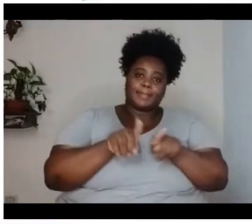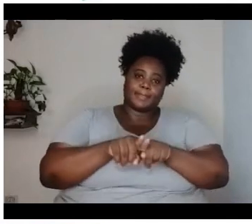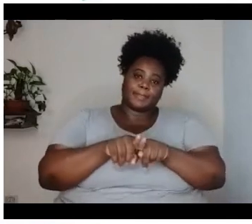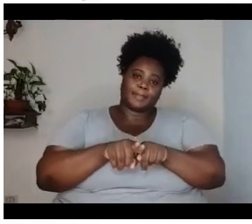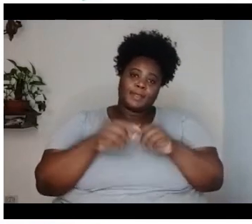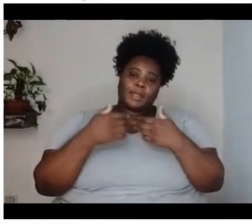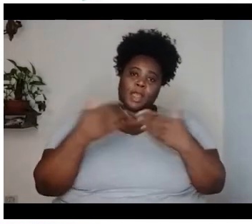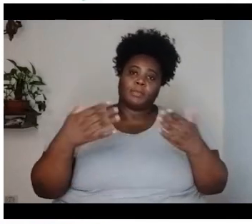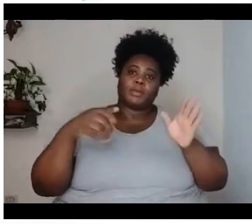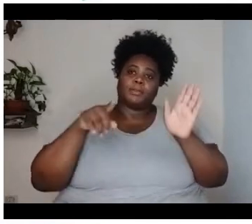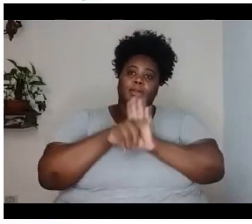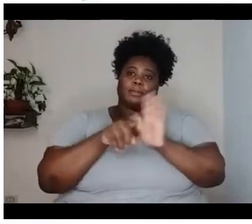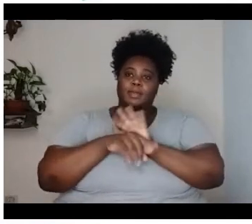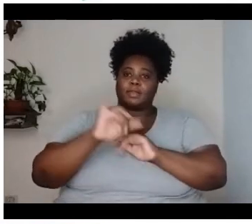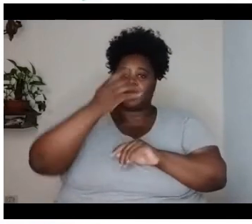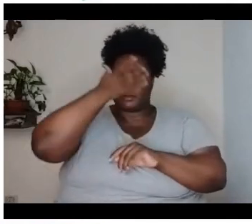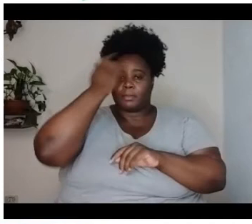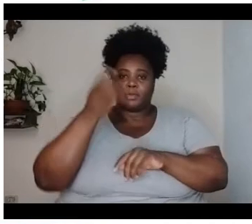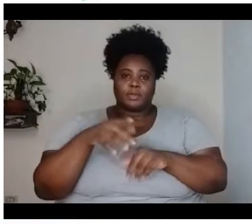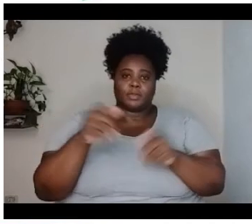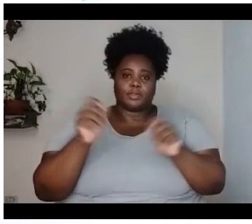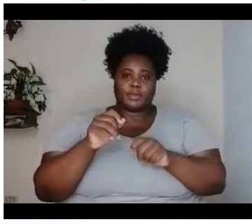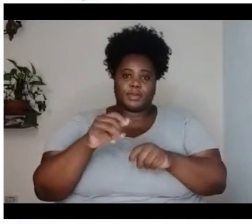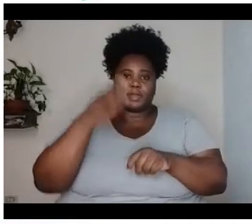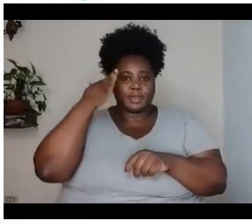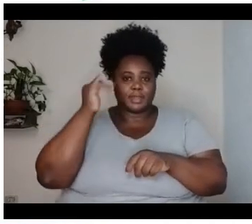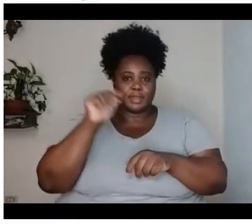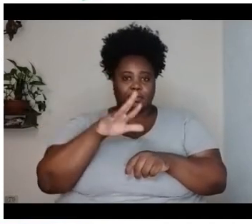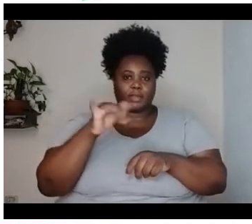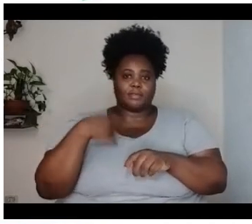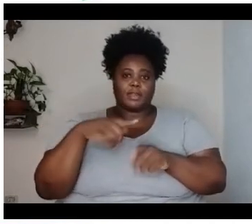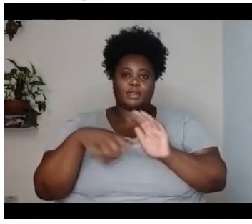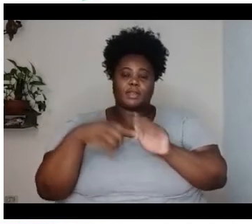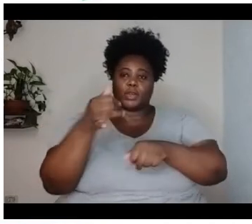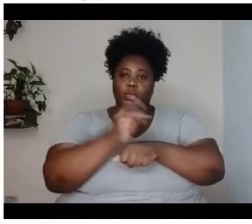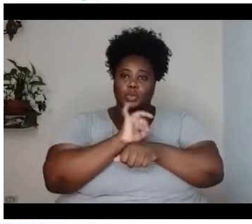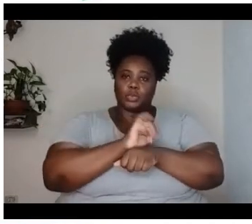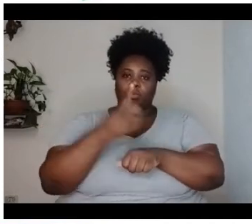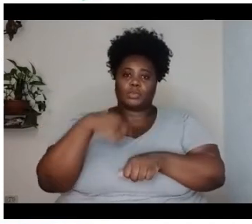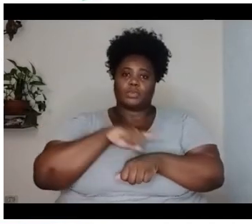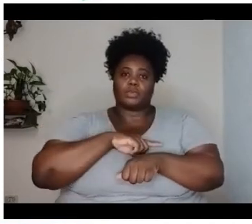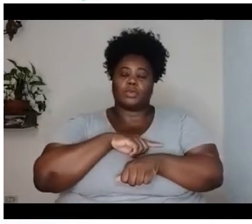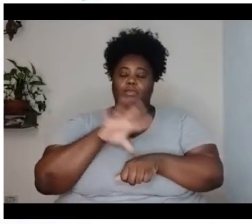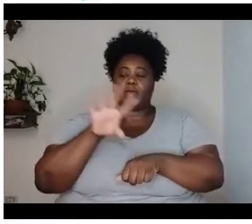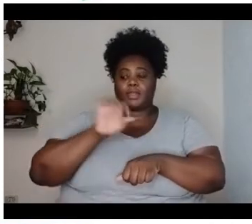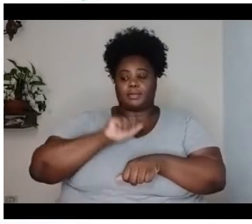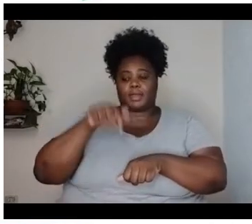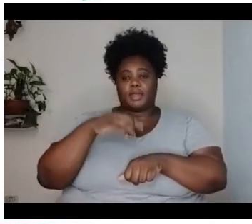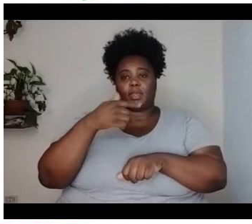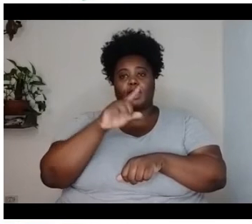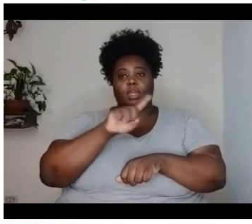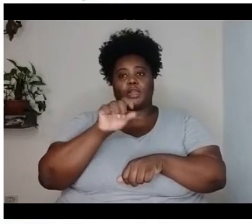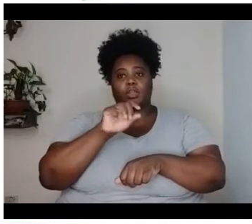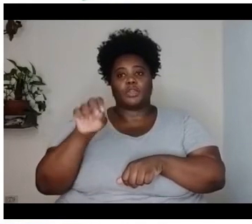do público, se alguém tiver, né? Então, saibam que está sendo transmitido pelo YouTube e a gente recebe aqui as perguntas, então façam as